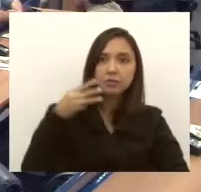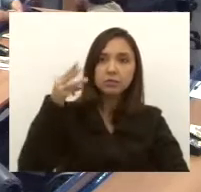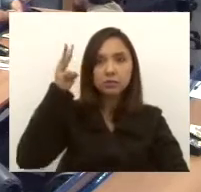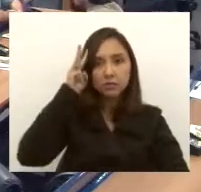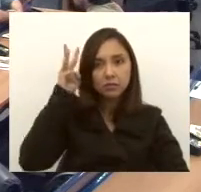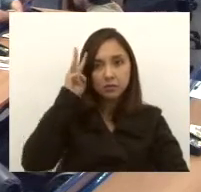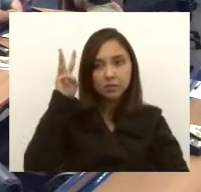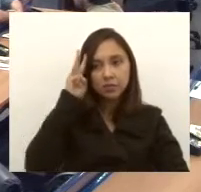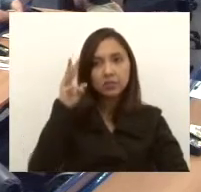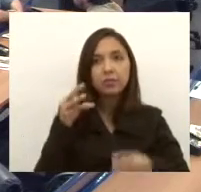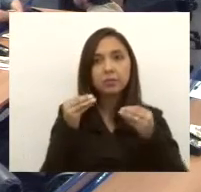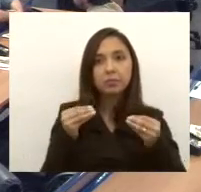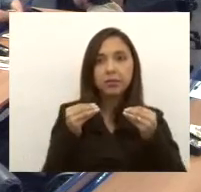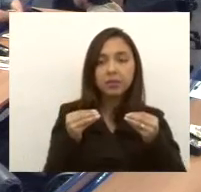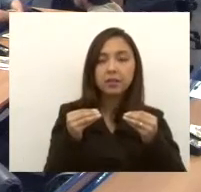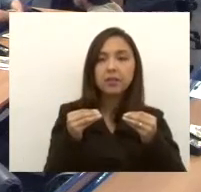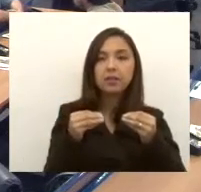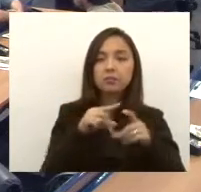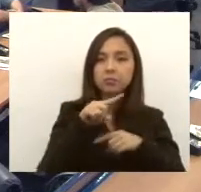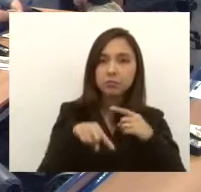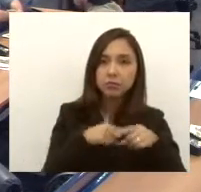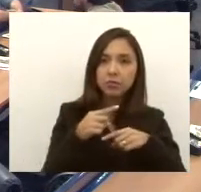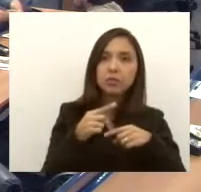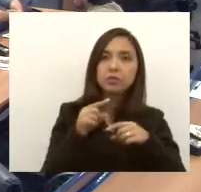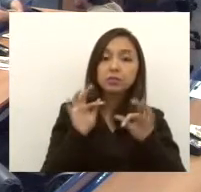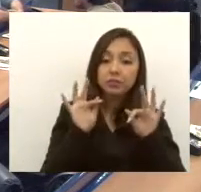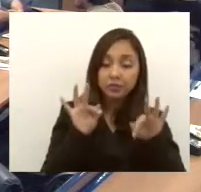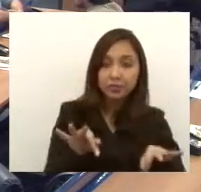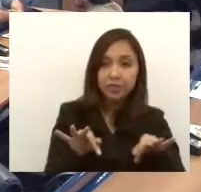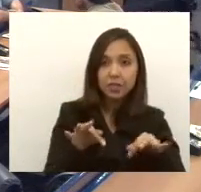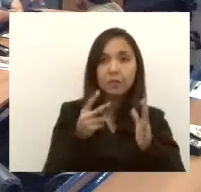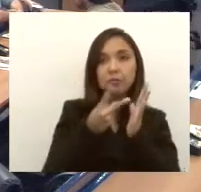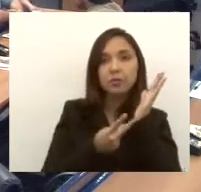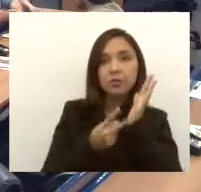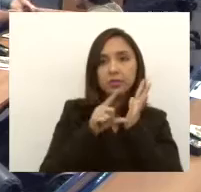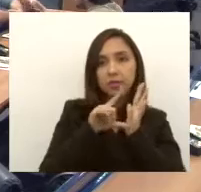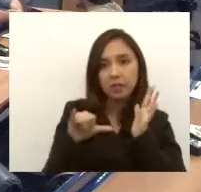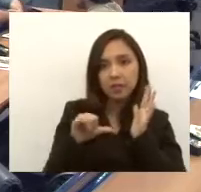terça-feira, para apreciarmos até sua fase final o projeto de lei